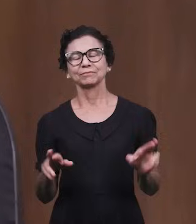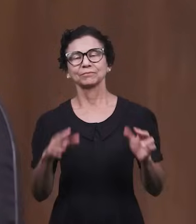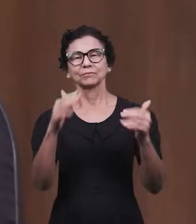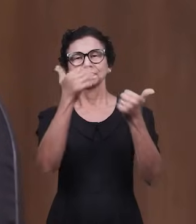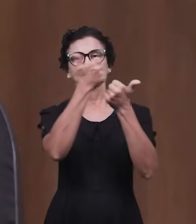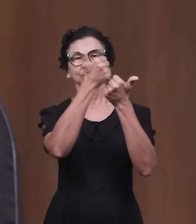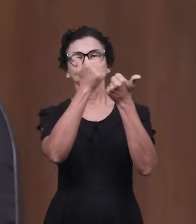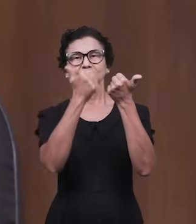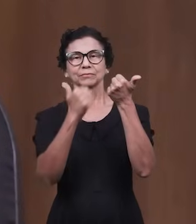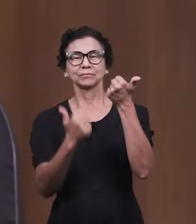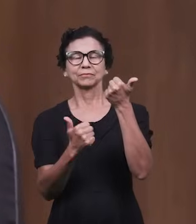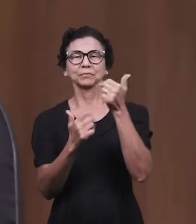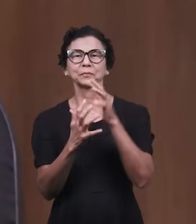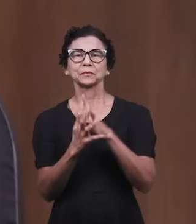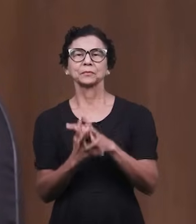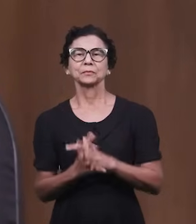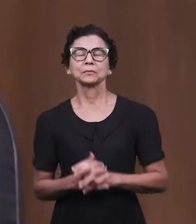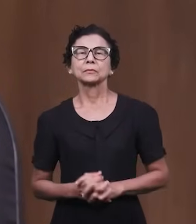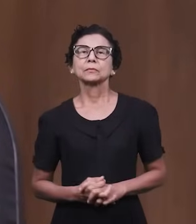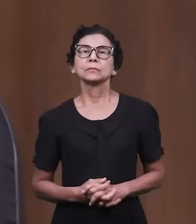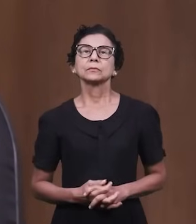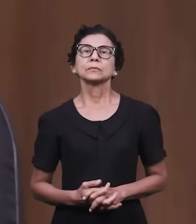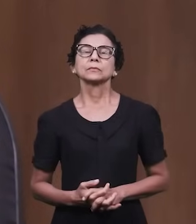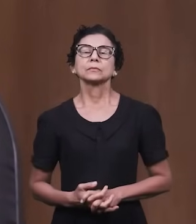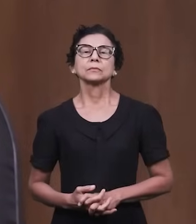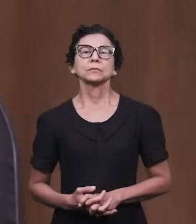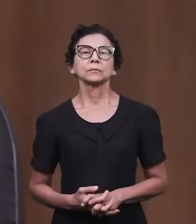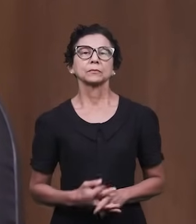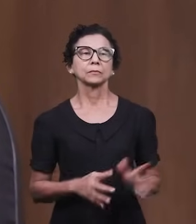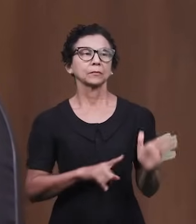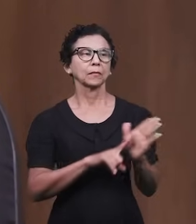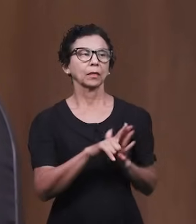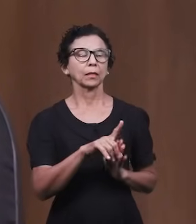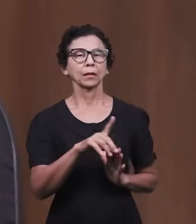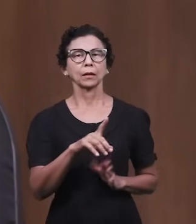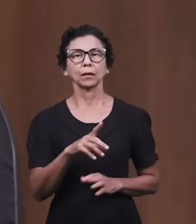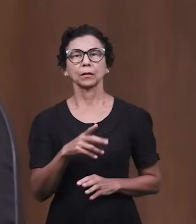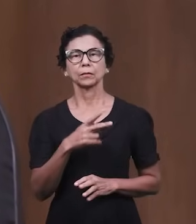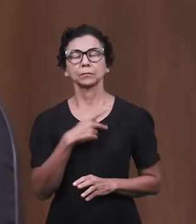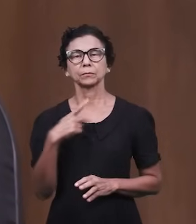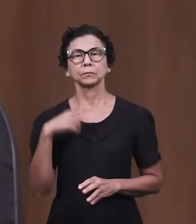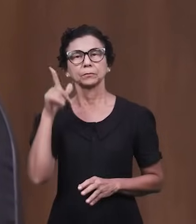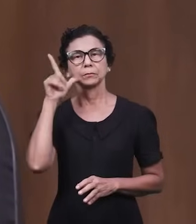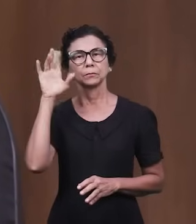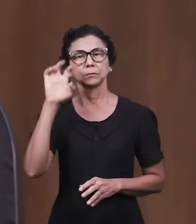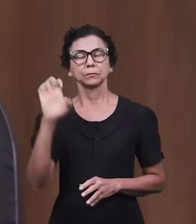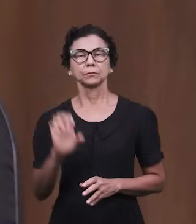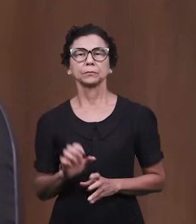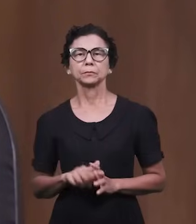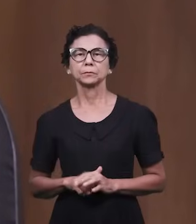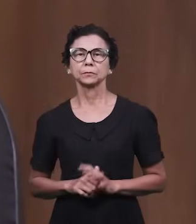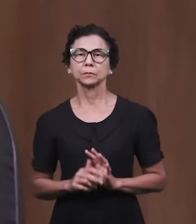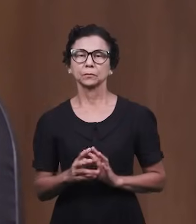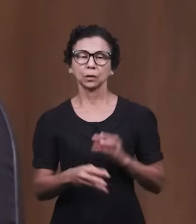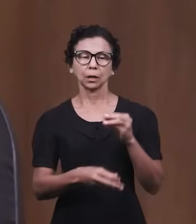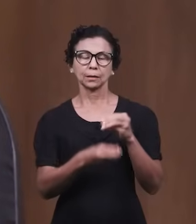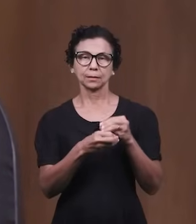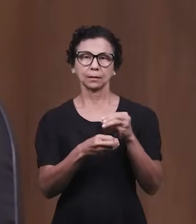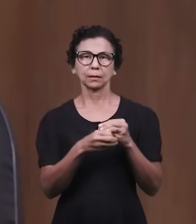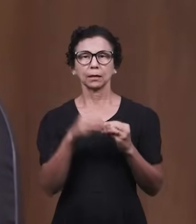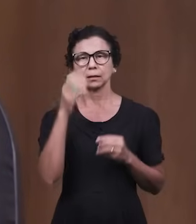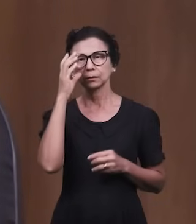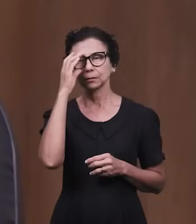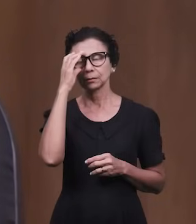é? Mas eu gostaria que o pastor Luiz Eugênio completasse esse assunto, porque ele